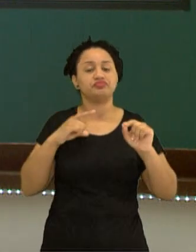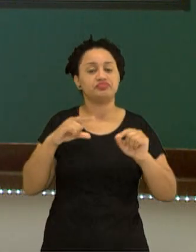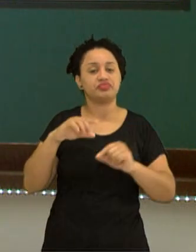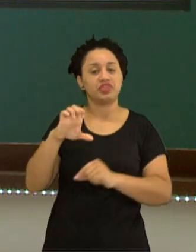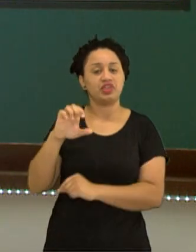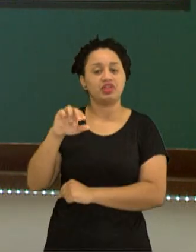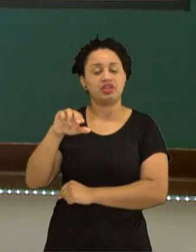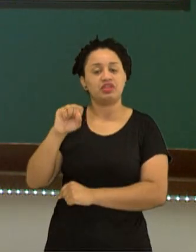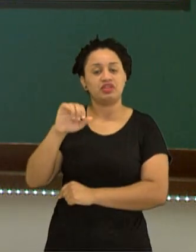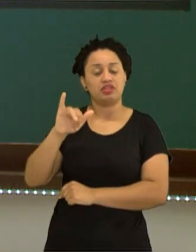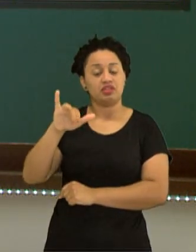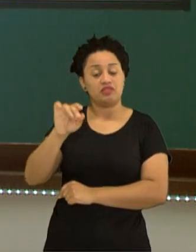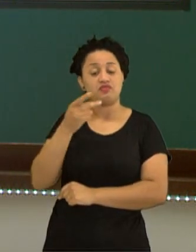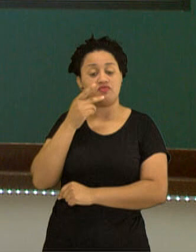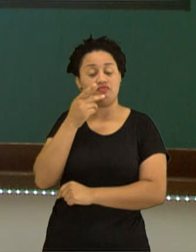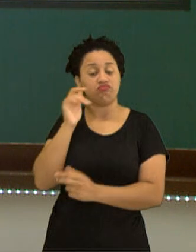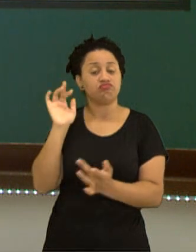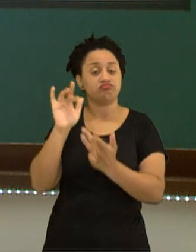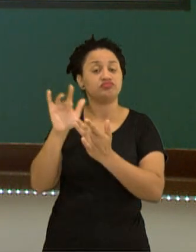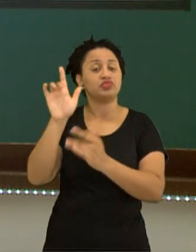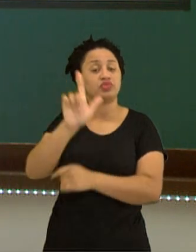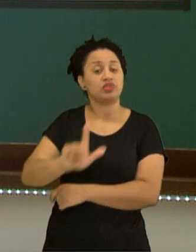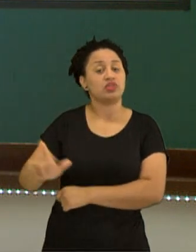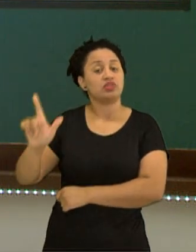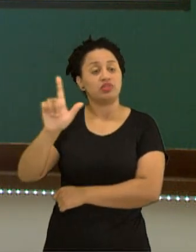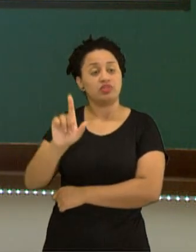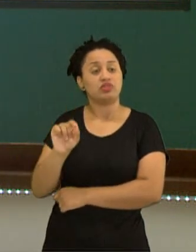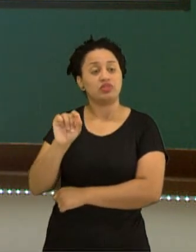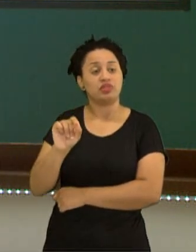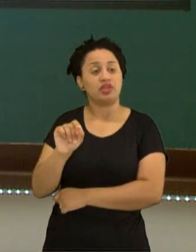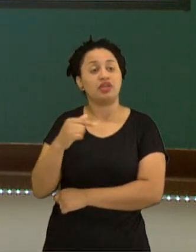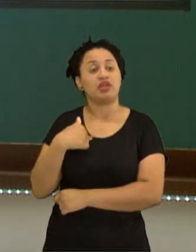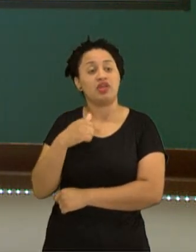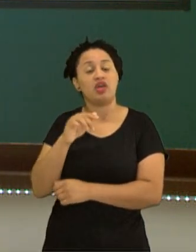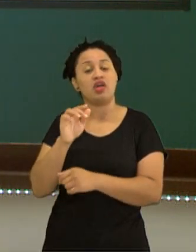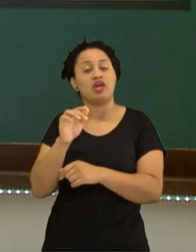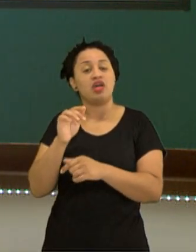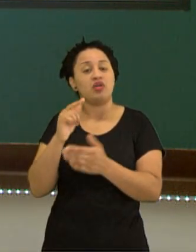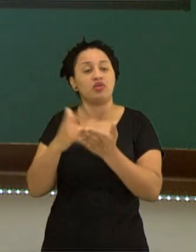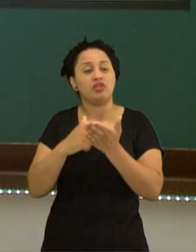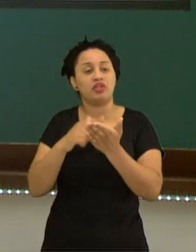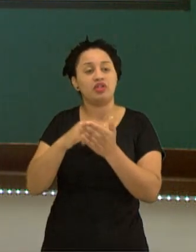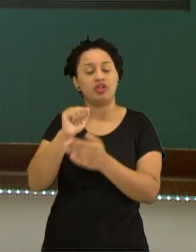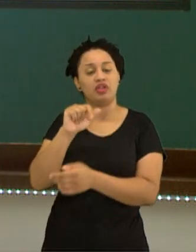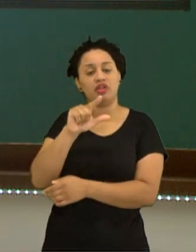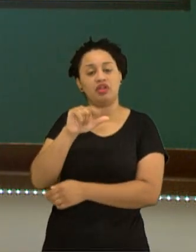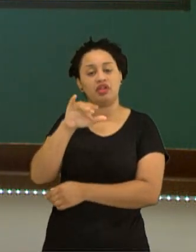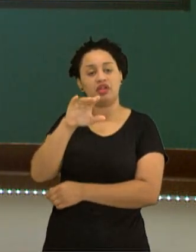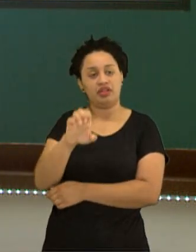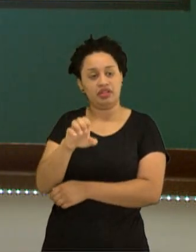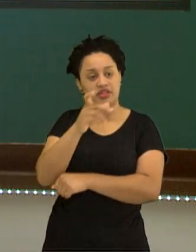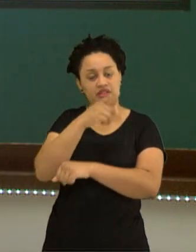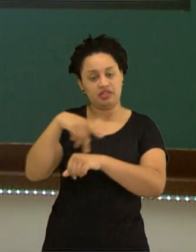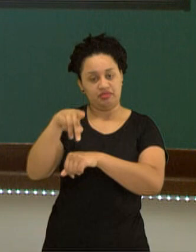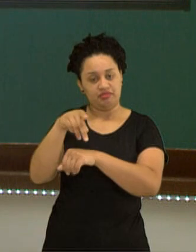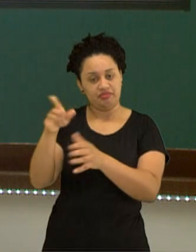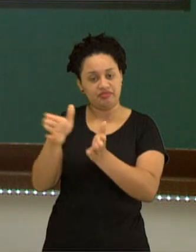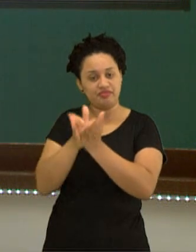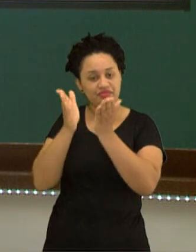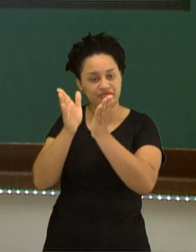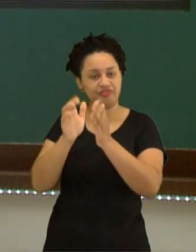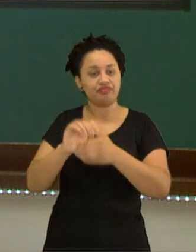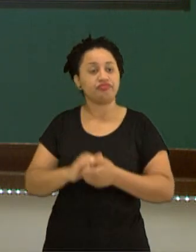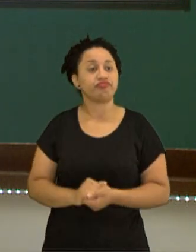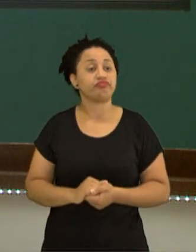Ele fala sobre um clássico da literatura, Alice no País das Maravilhas. Então vamos a ele. Através de